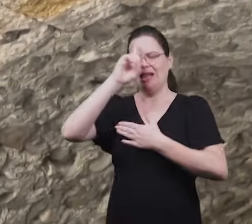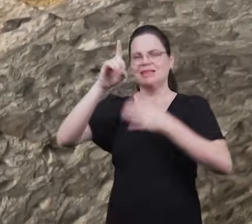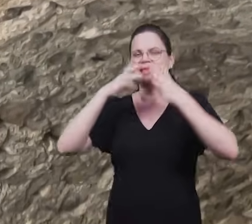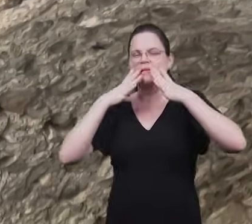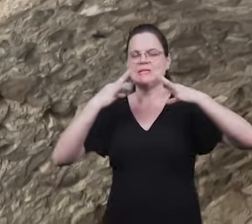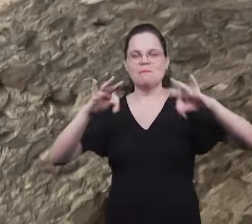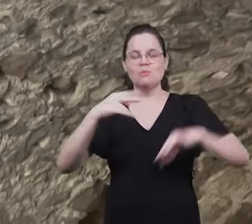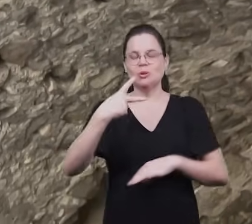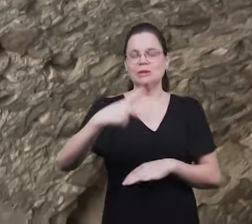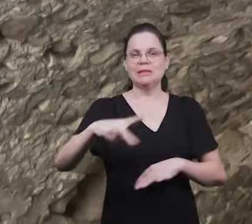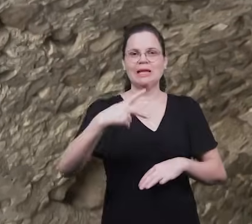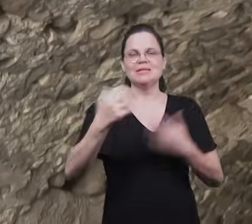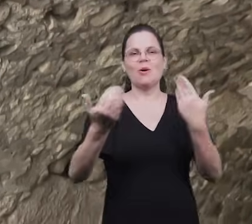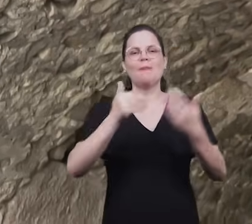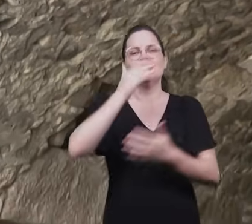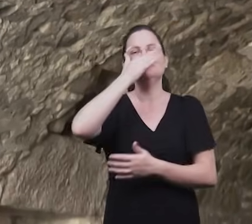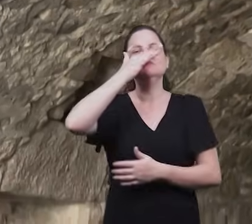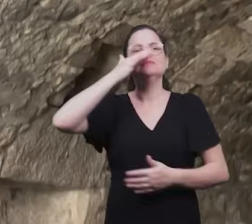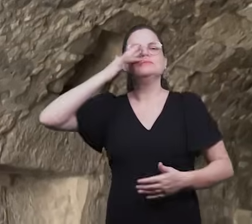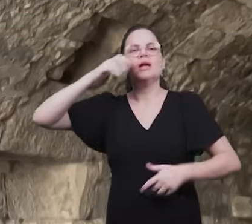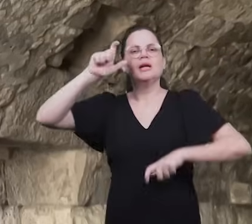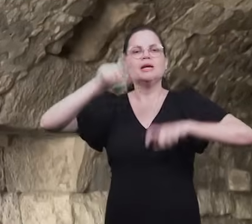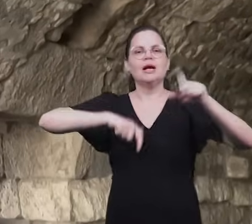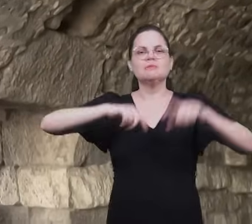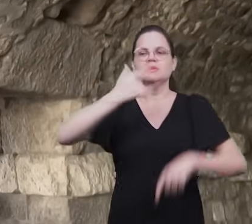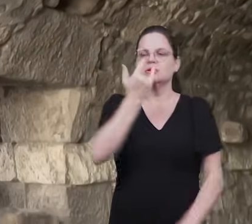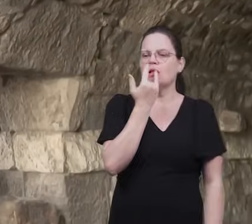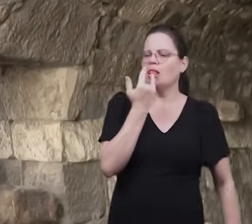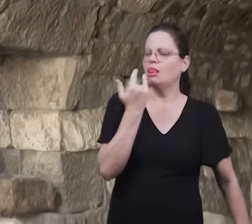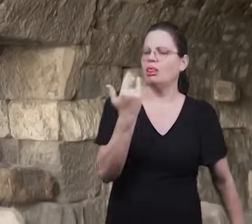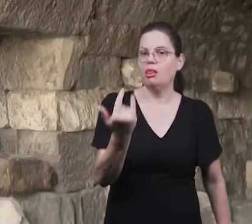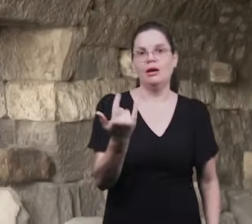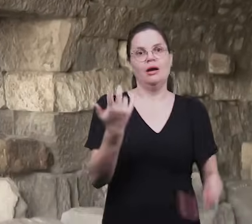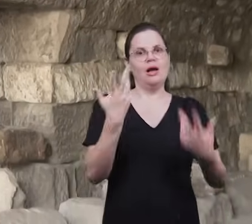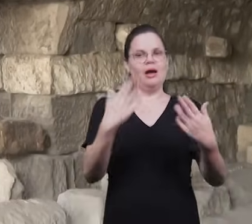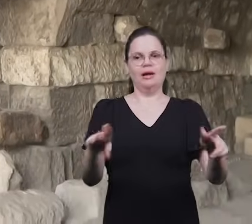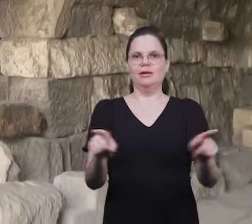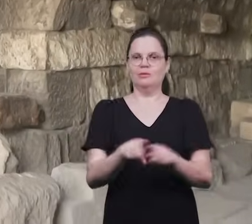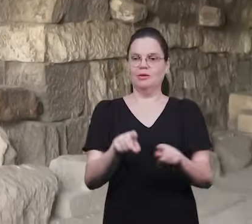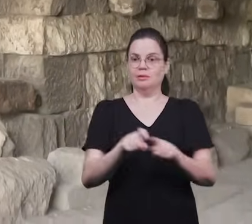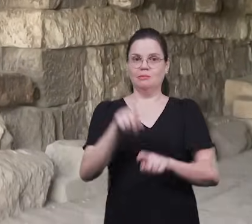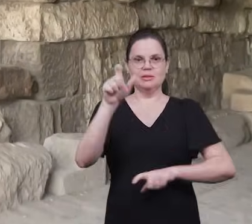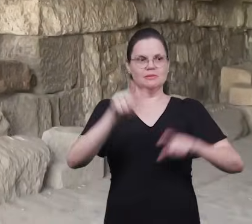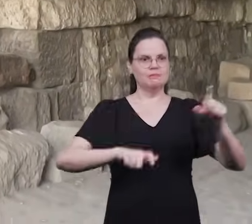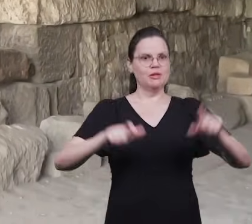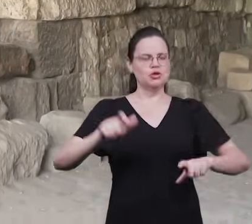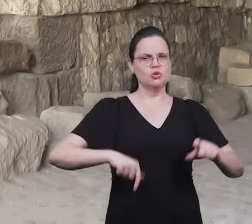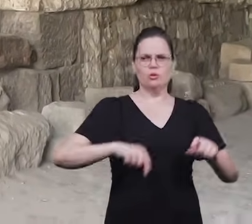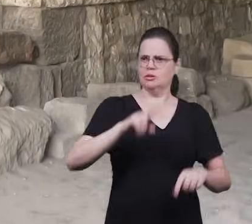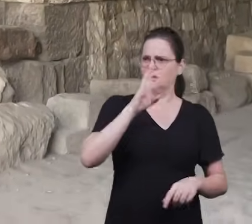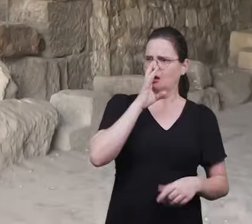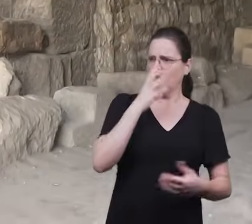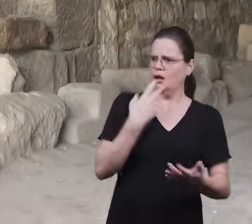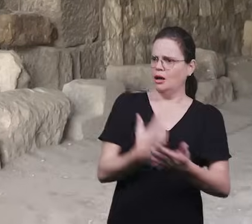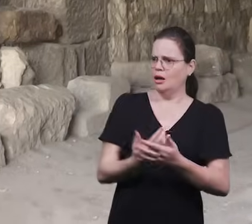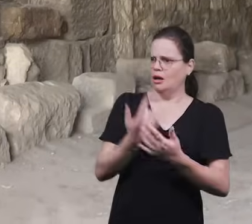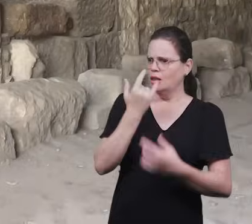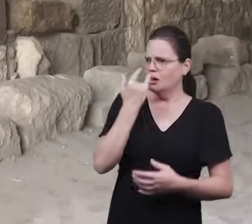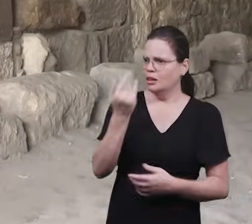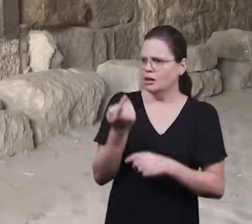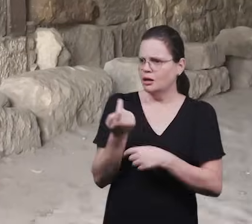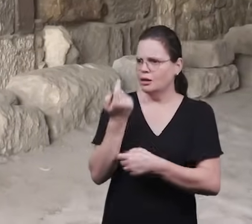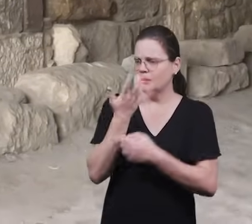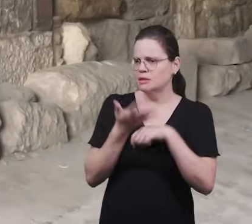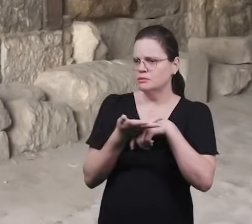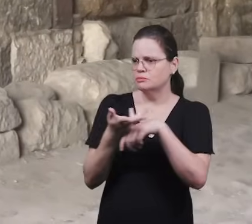a Deus por aquele momento ali de passagem para o Senhor, mesmo com a morte física, aquilo levava muitos pagãos a se converter ao cristianismo. Então o